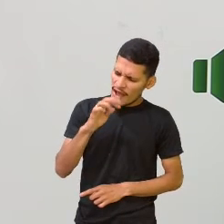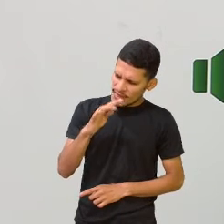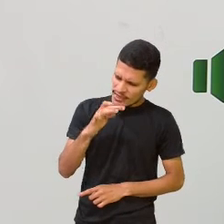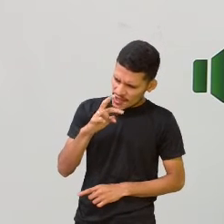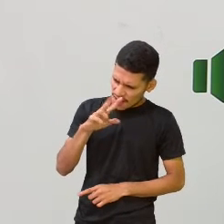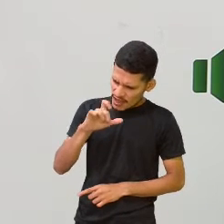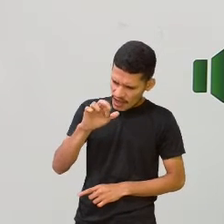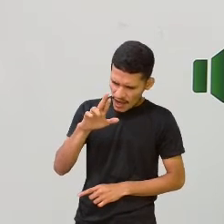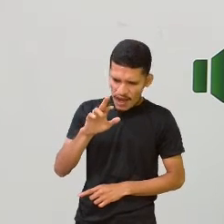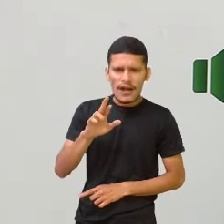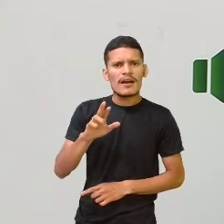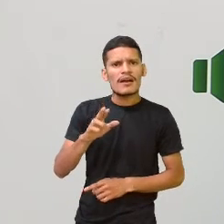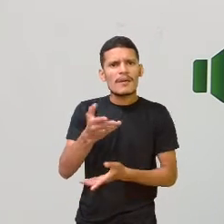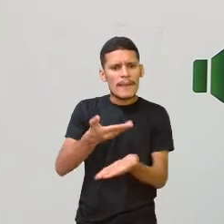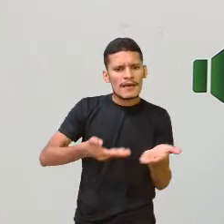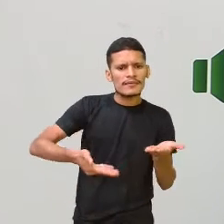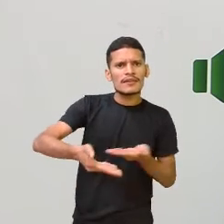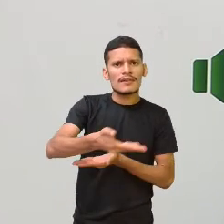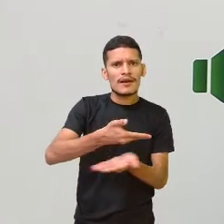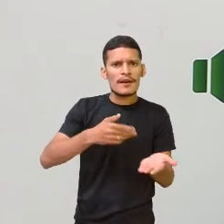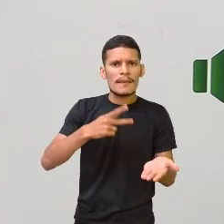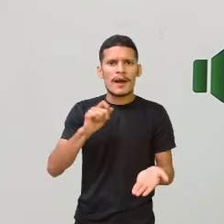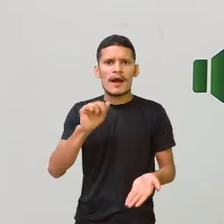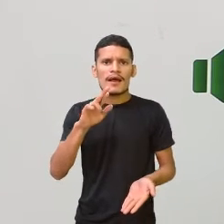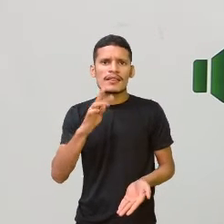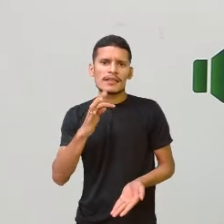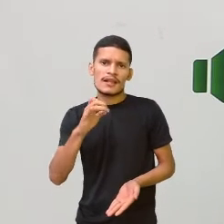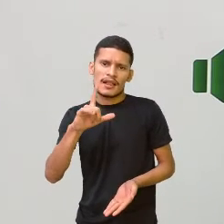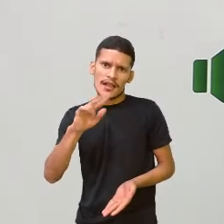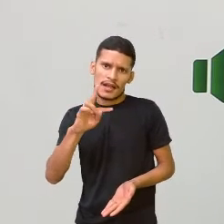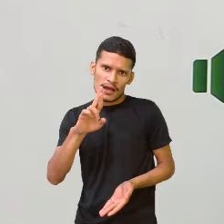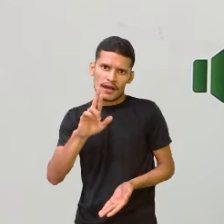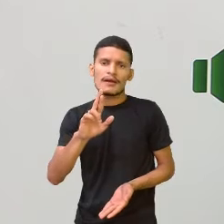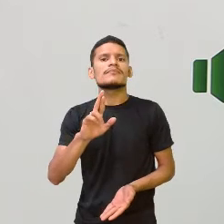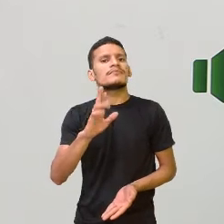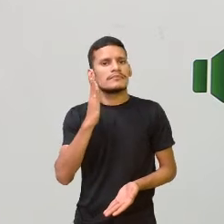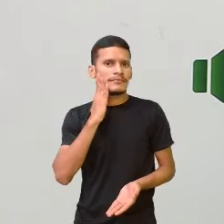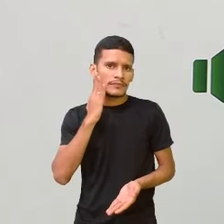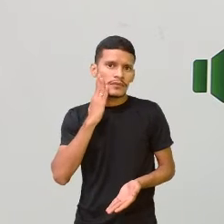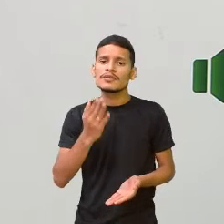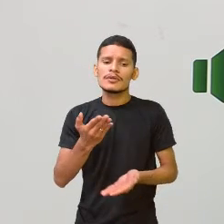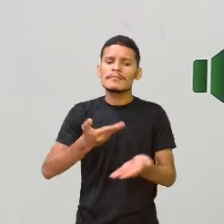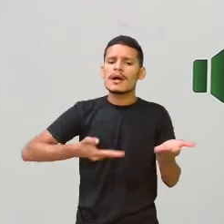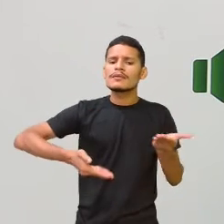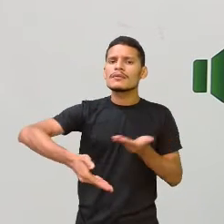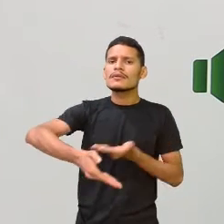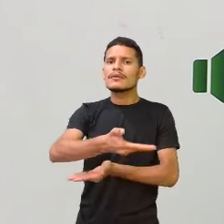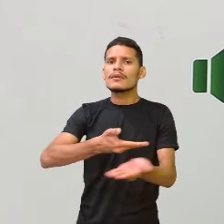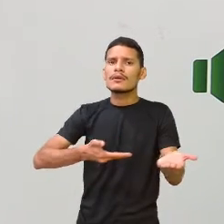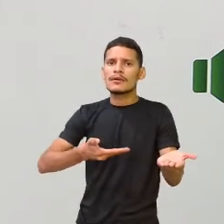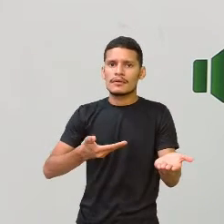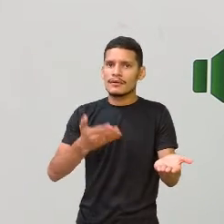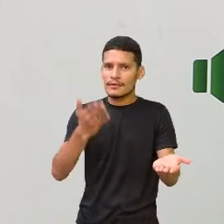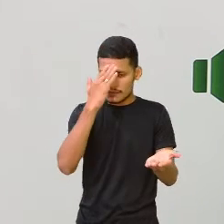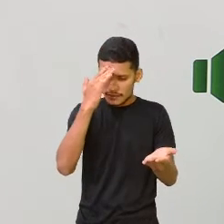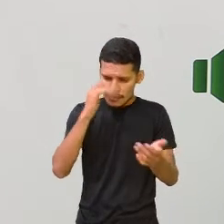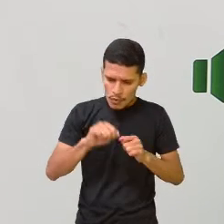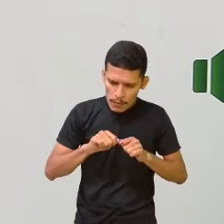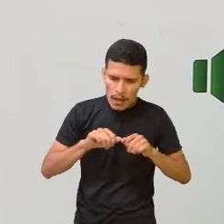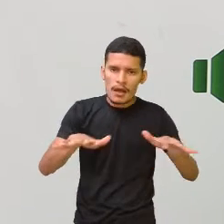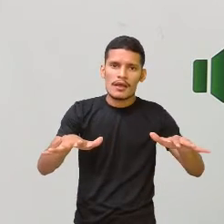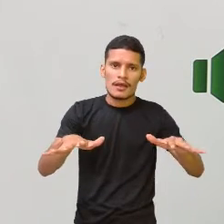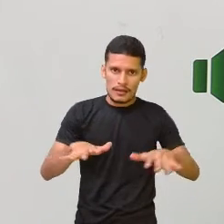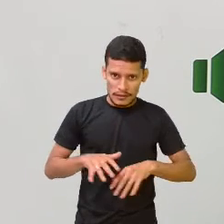Partilhar. Isso mesmo. O que é que a gente faz com a divisão? A gente partilha, a gente compartilha,